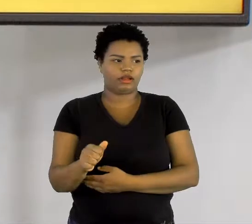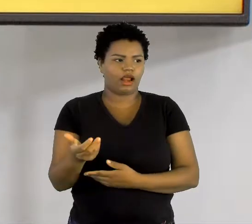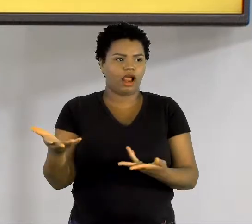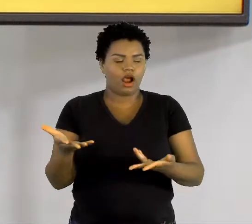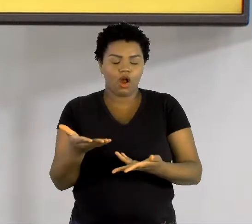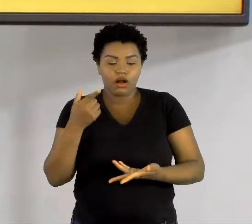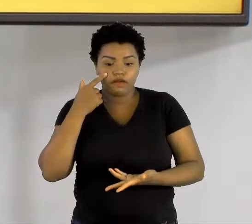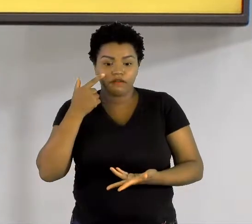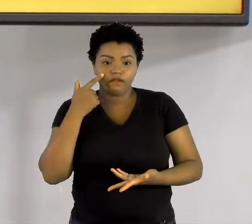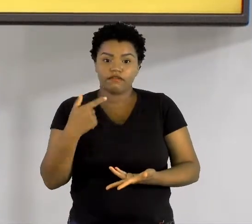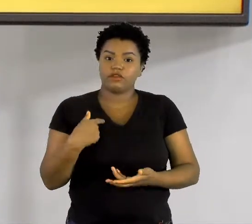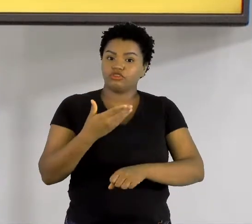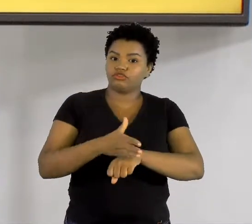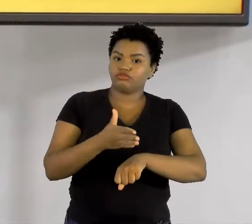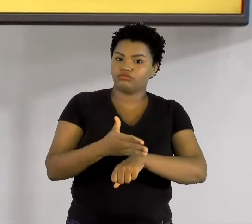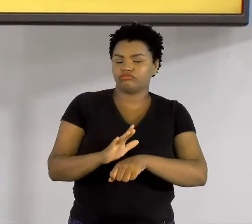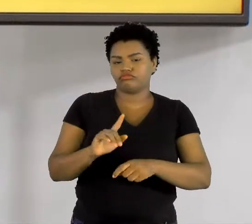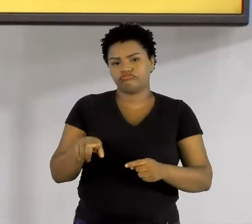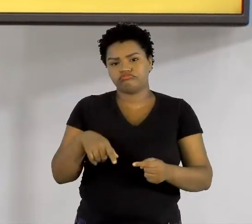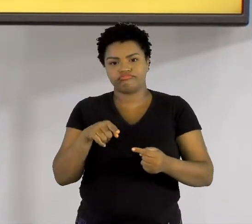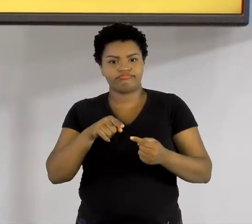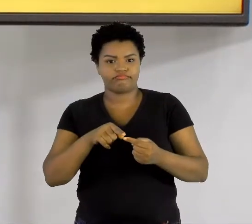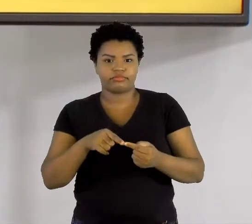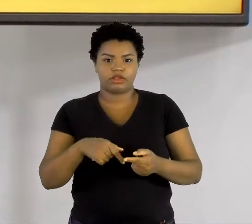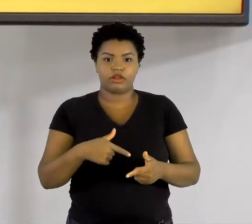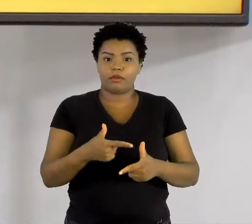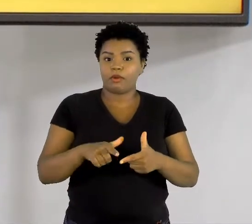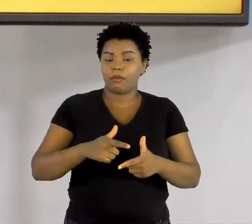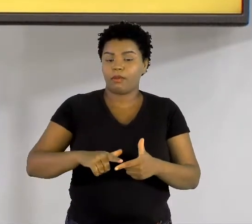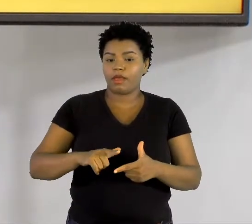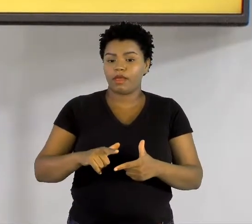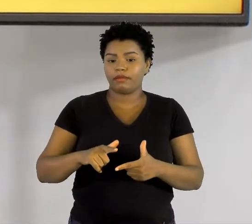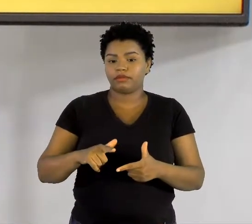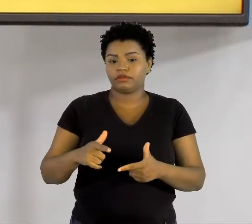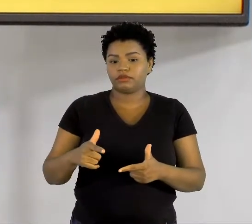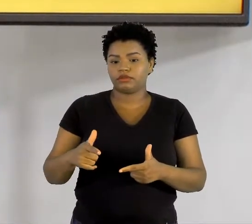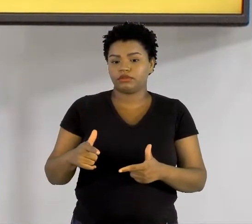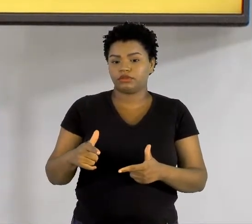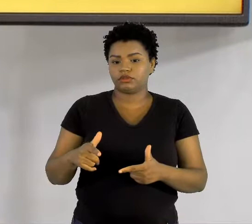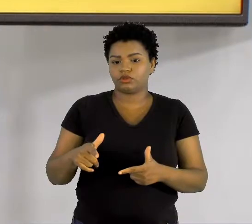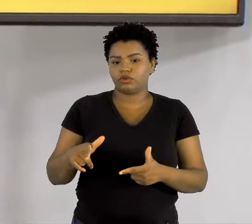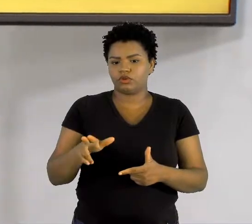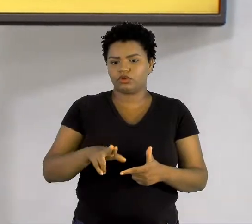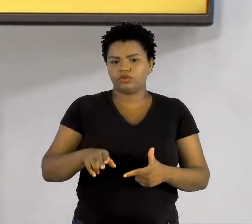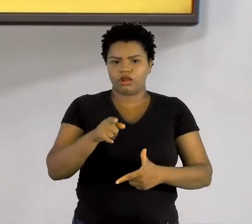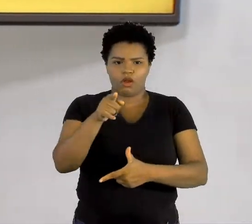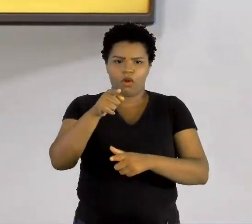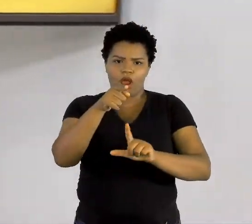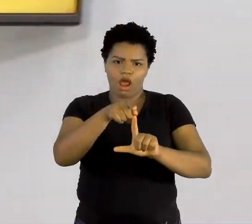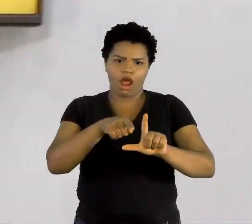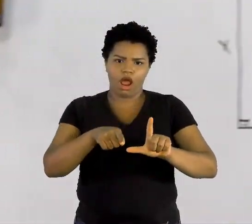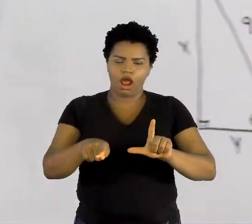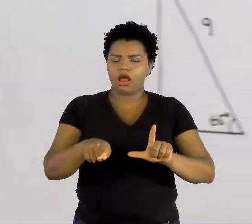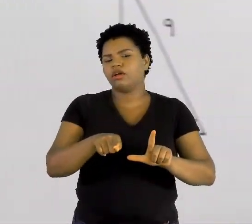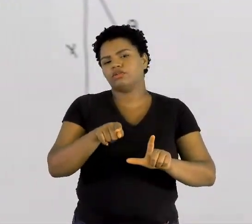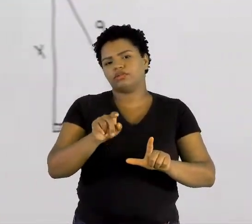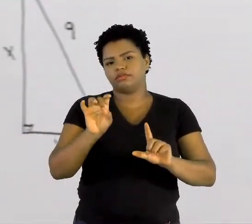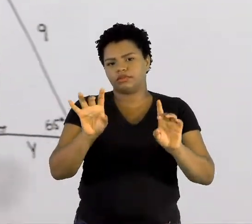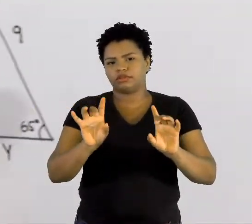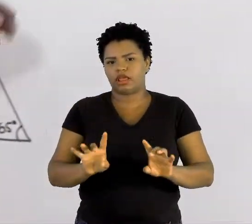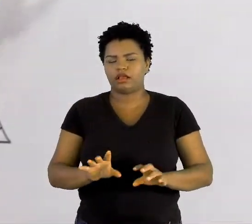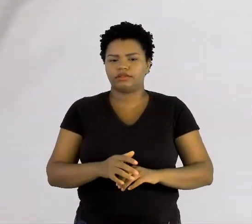algumas aplicaçõezinhas, principalmente problemas que não envolvam os ângulos especiais, não é isso? Mas vamos lá.